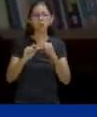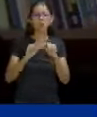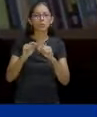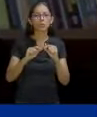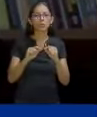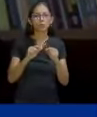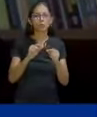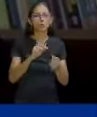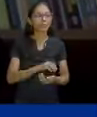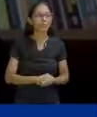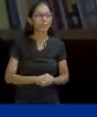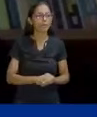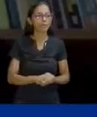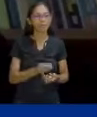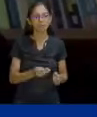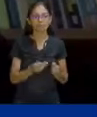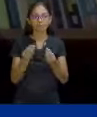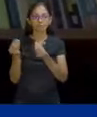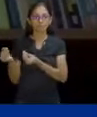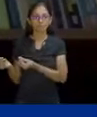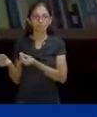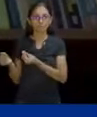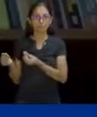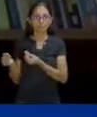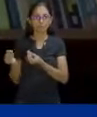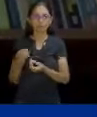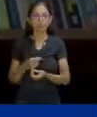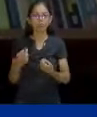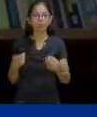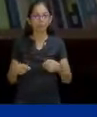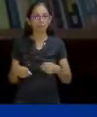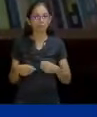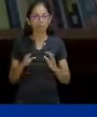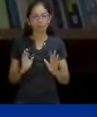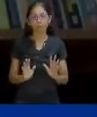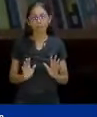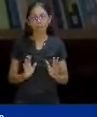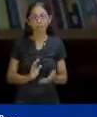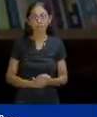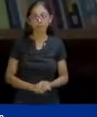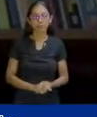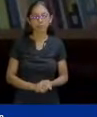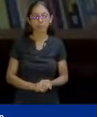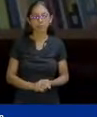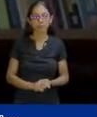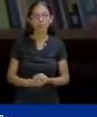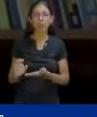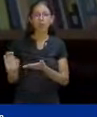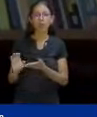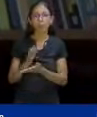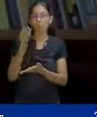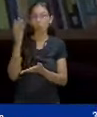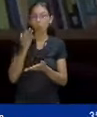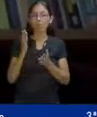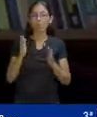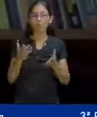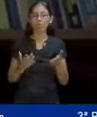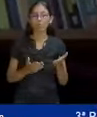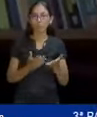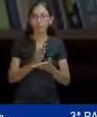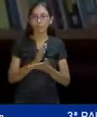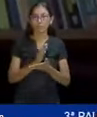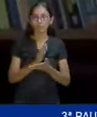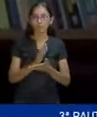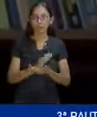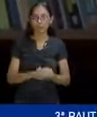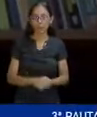Penso eu que, para o deslinde da questão, já que as contas foram aprovadas, a única